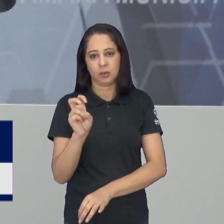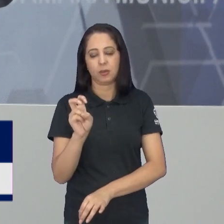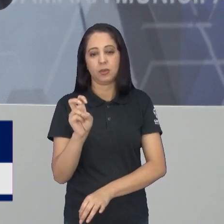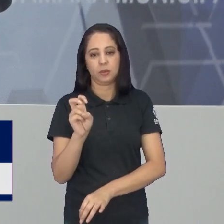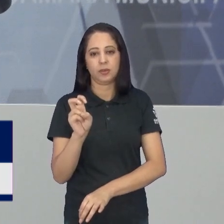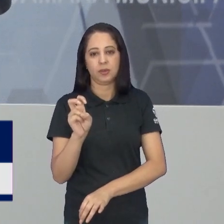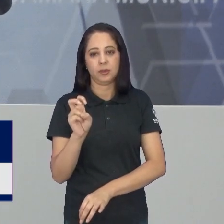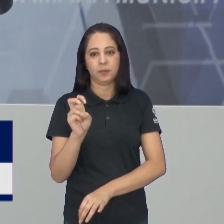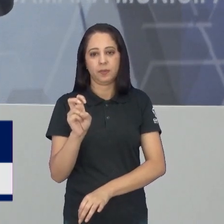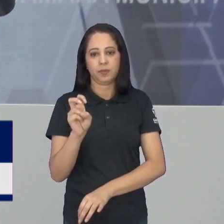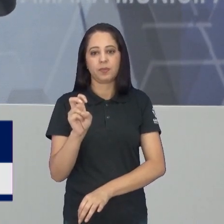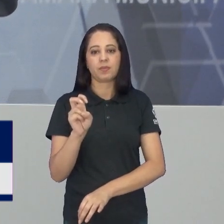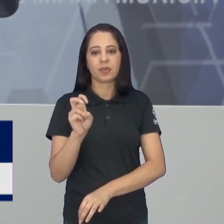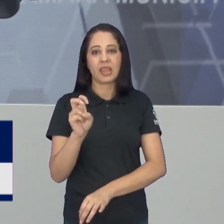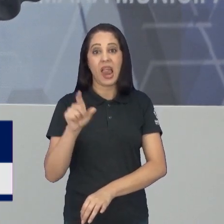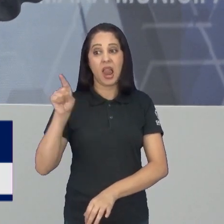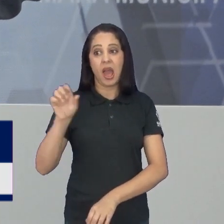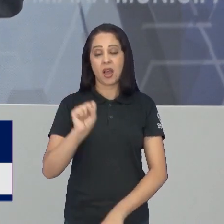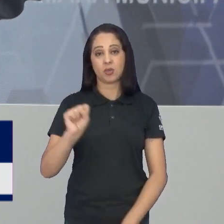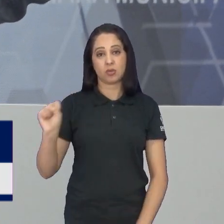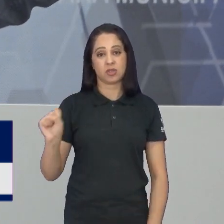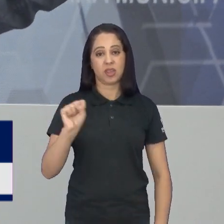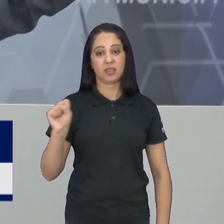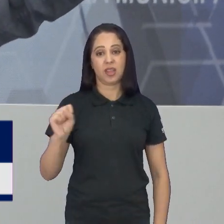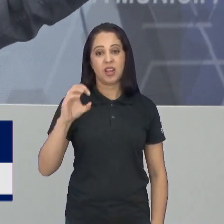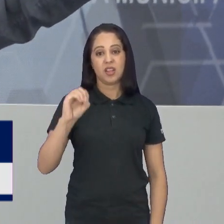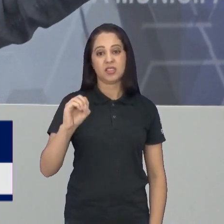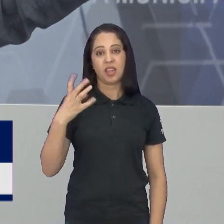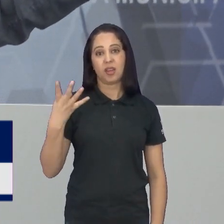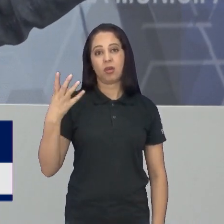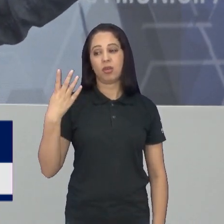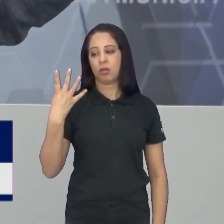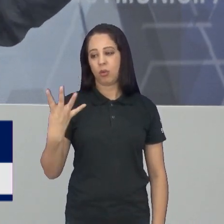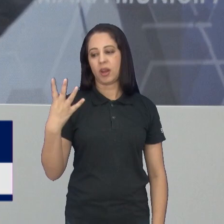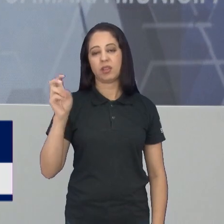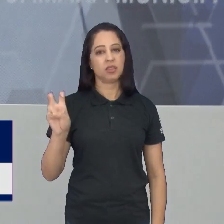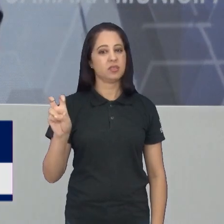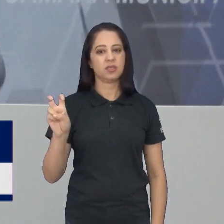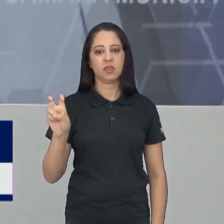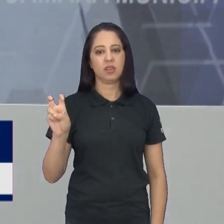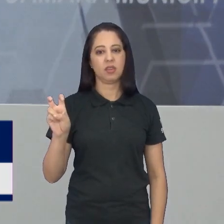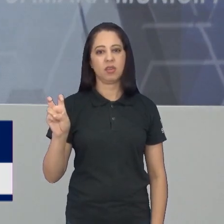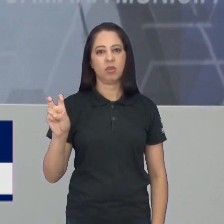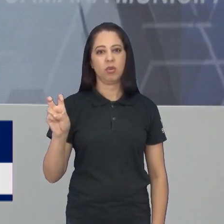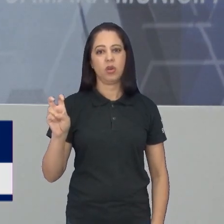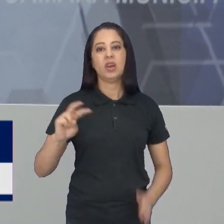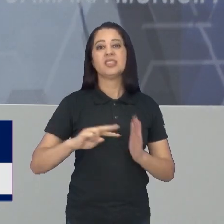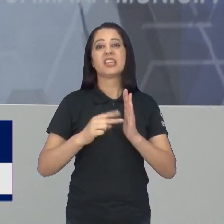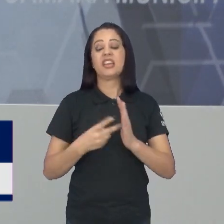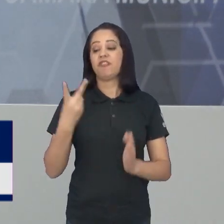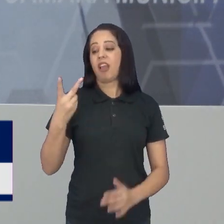No centro expandido do Jardim Satélite é 0,45. Tem 20% a diferença aí.